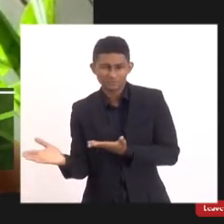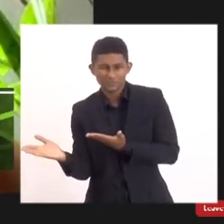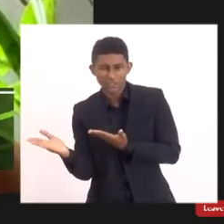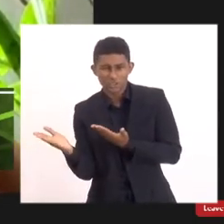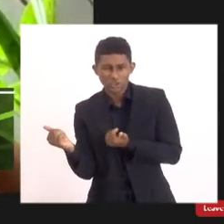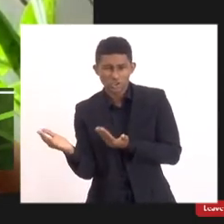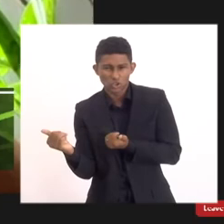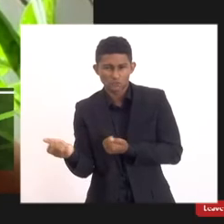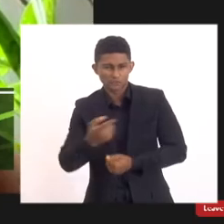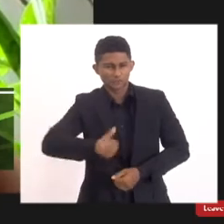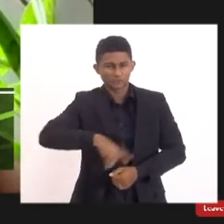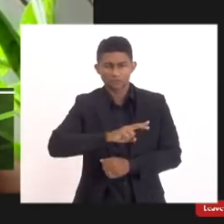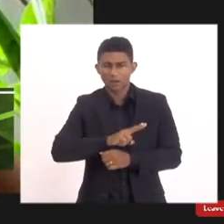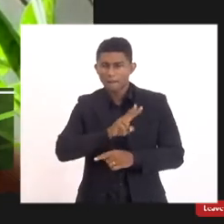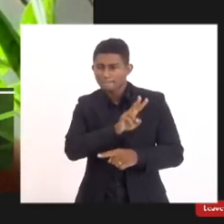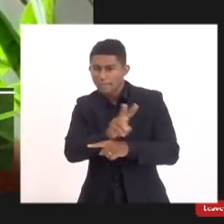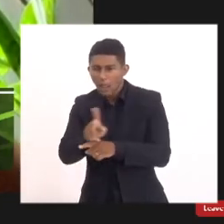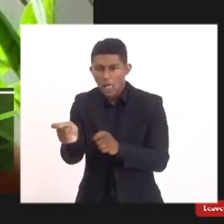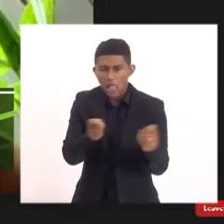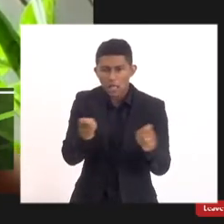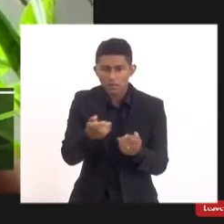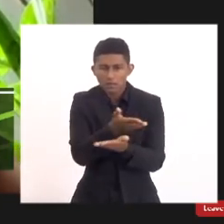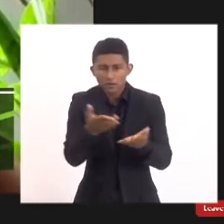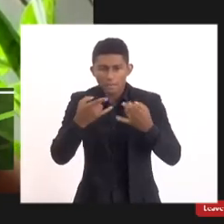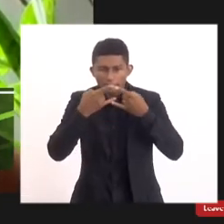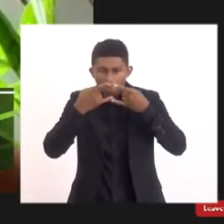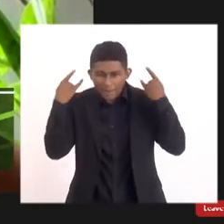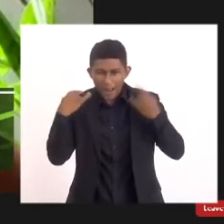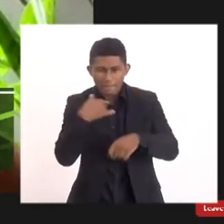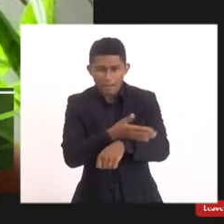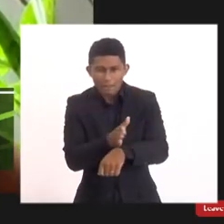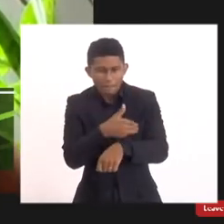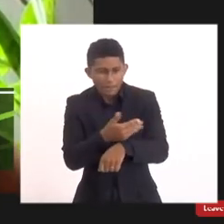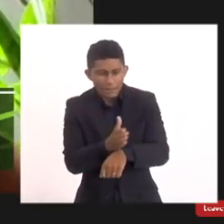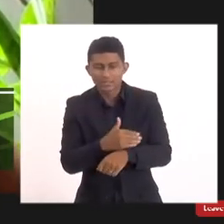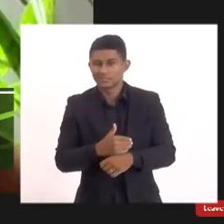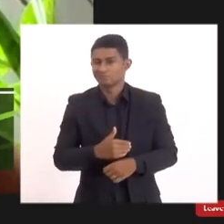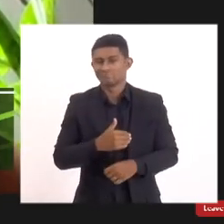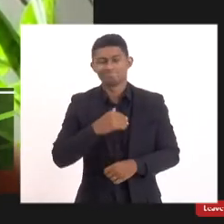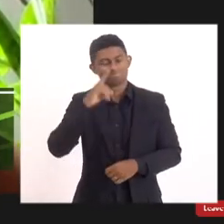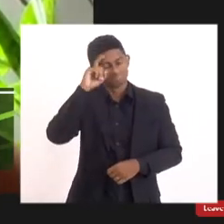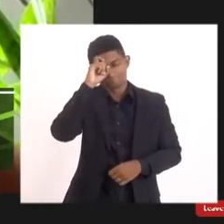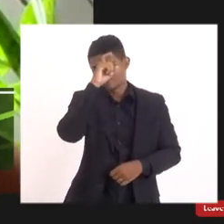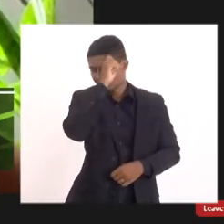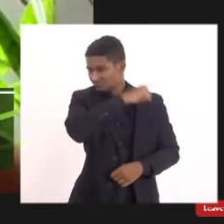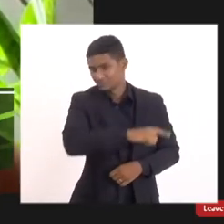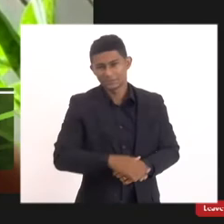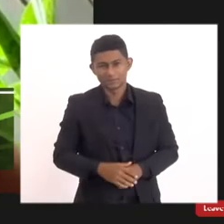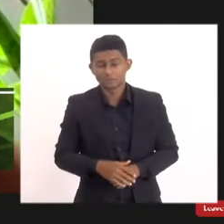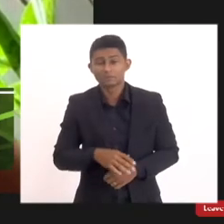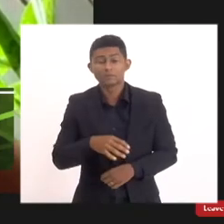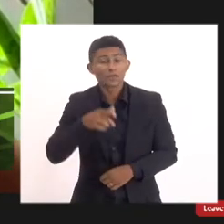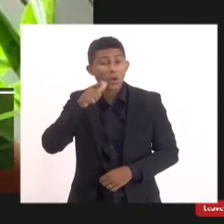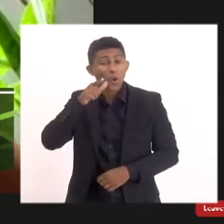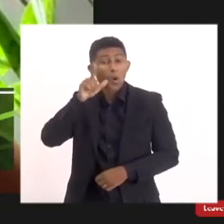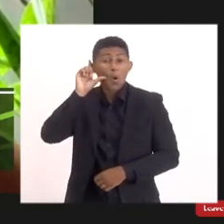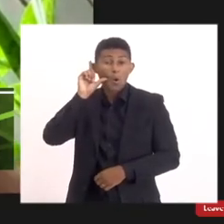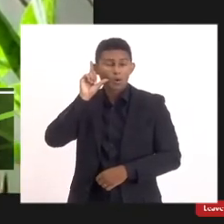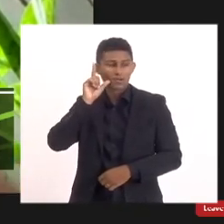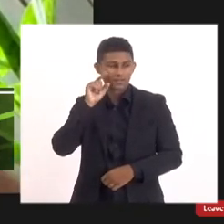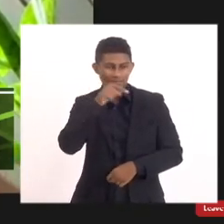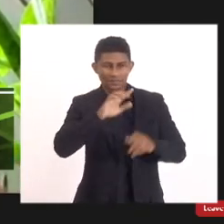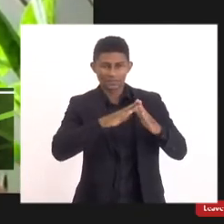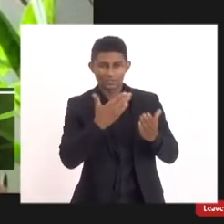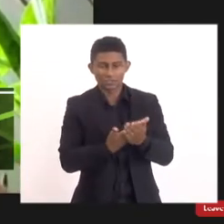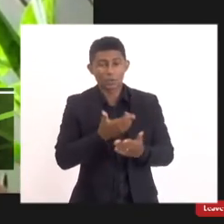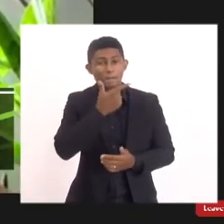adolescente com a máscara o tempo todo. Os próprios pais, ontem mesmo nós tivemos alguns pais que a gente teve que